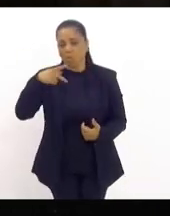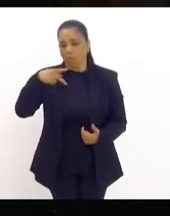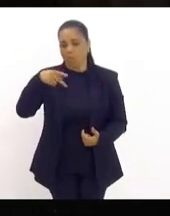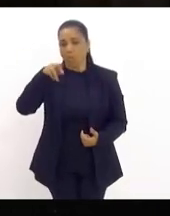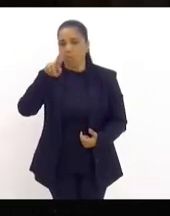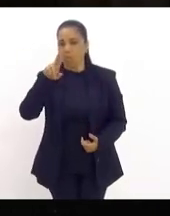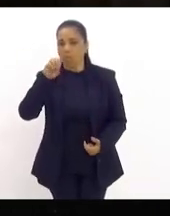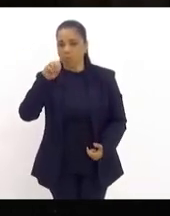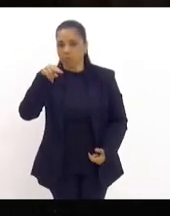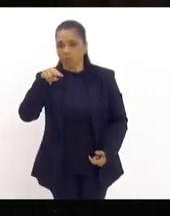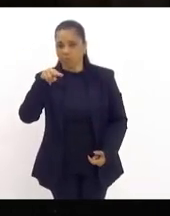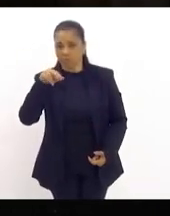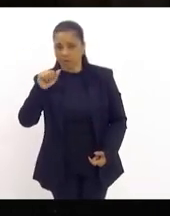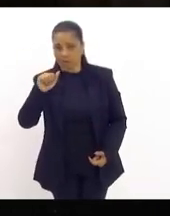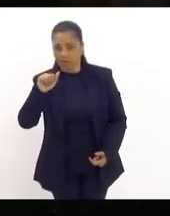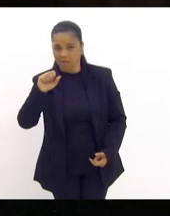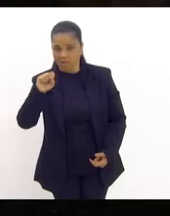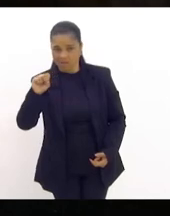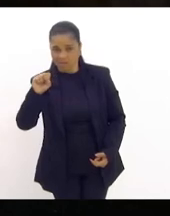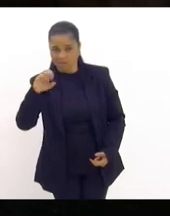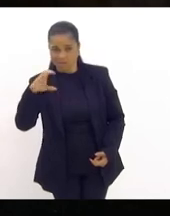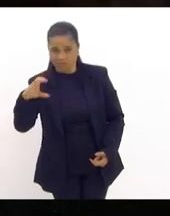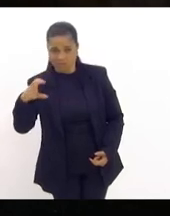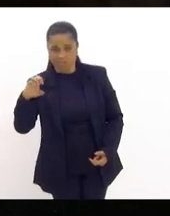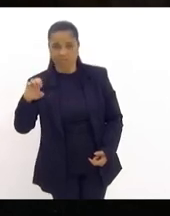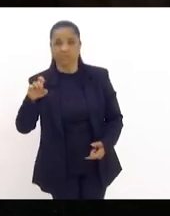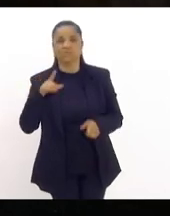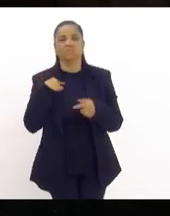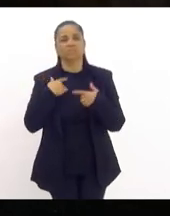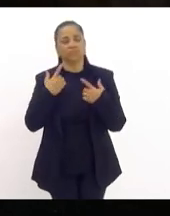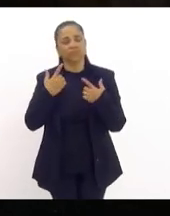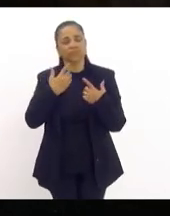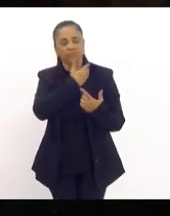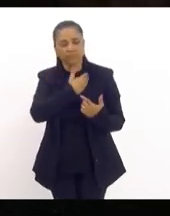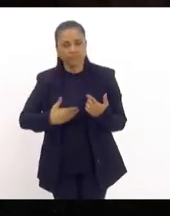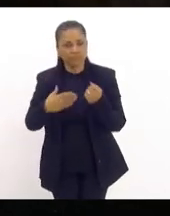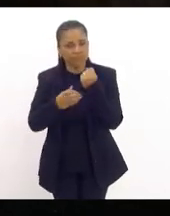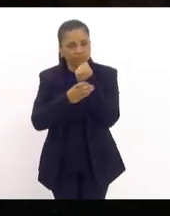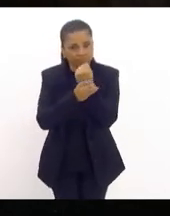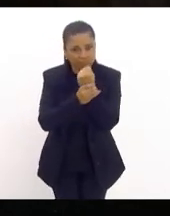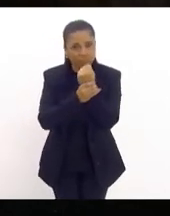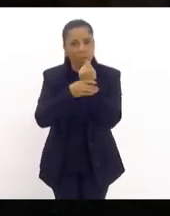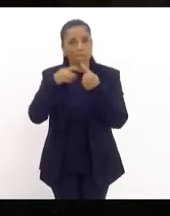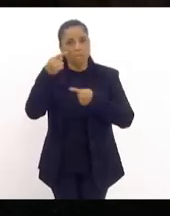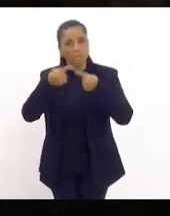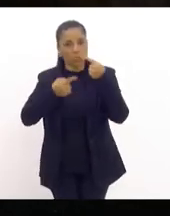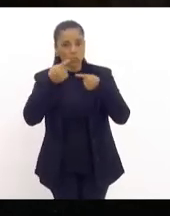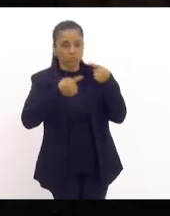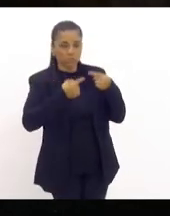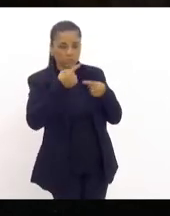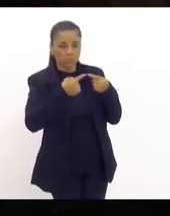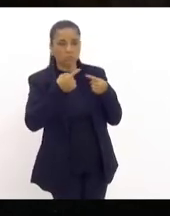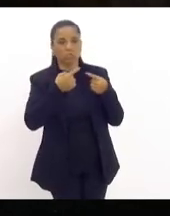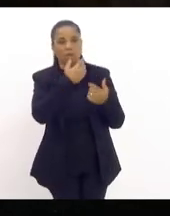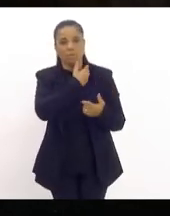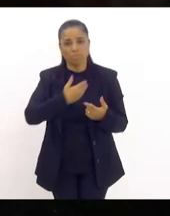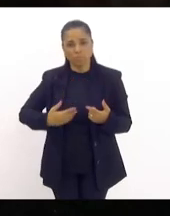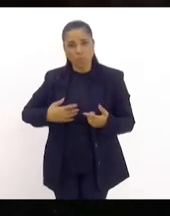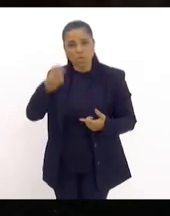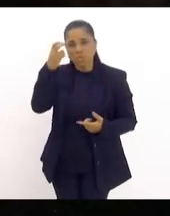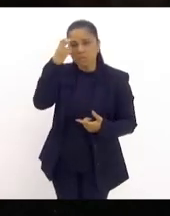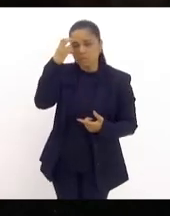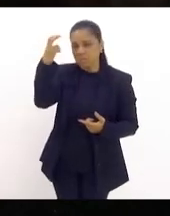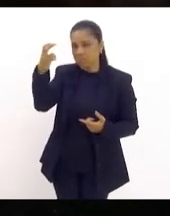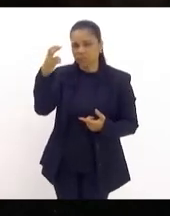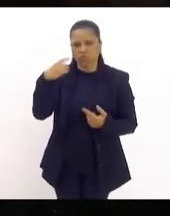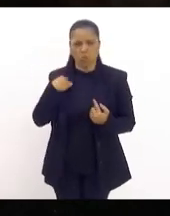uma segurança pública que garanta política pública de inteligência e não de